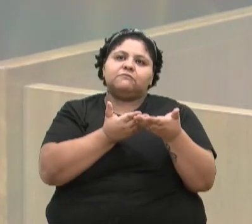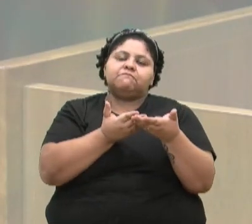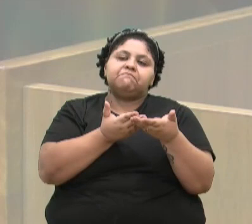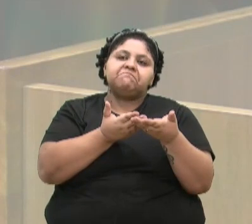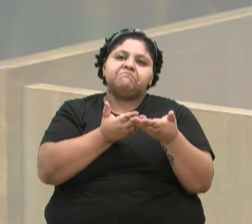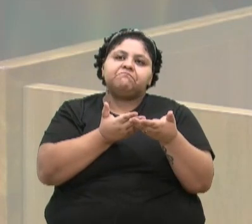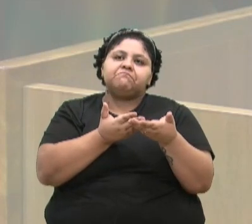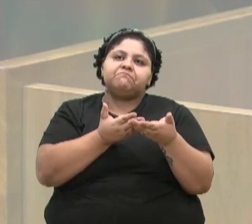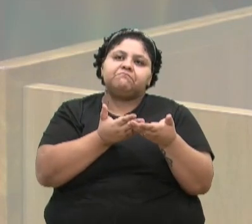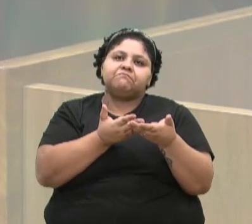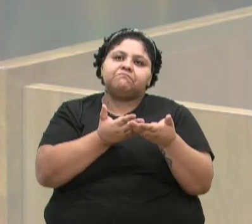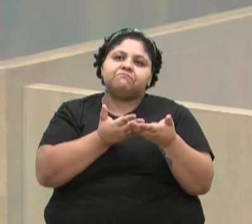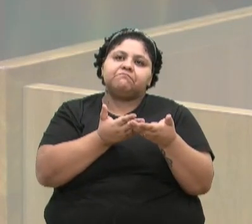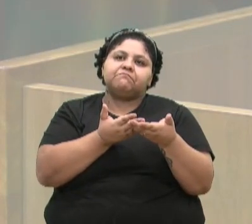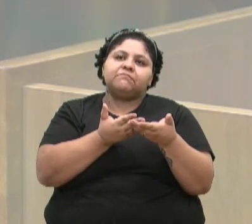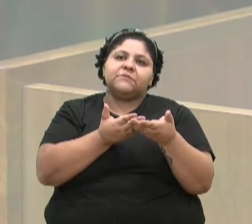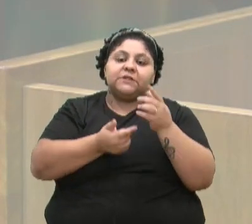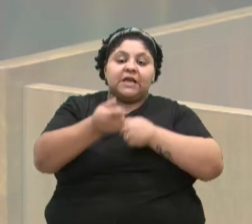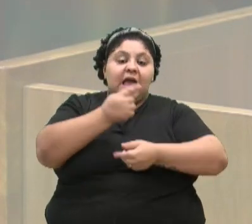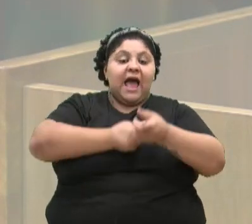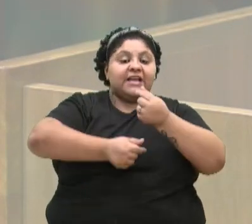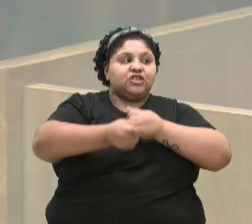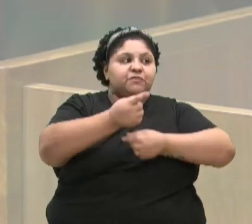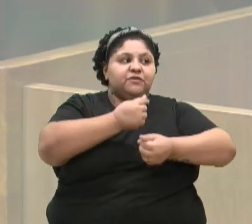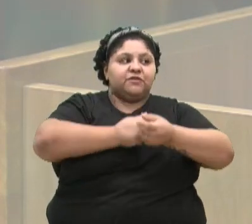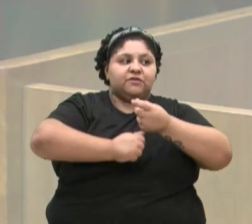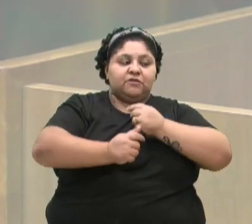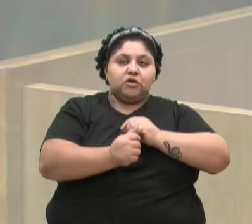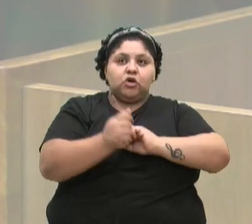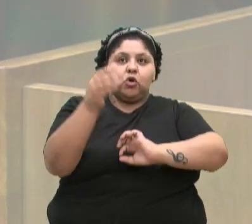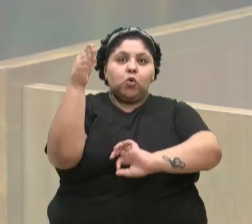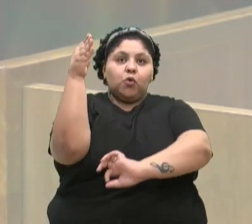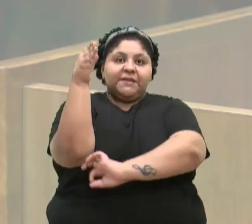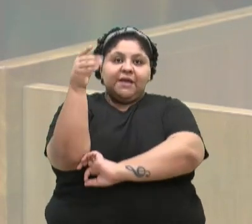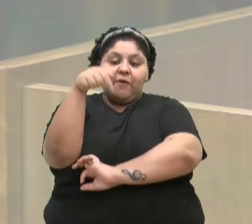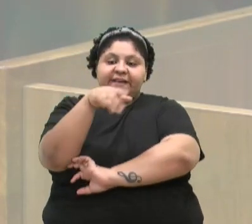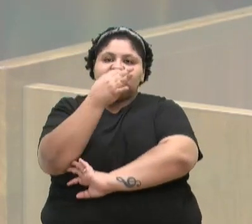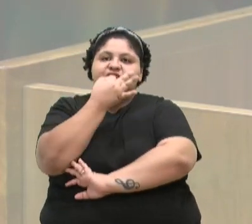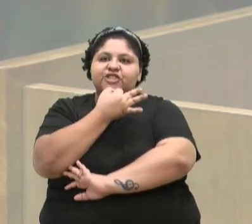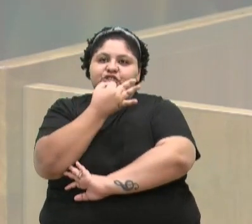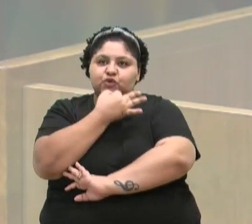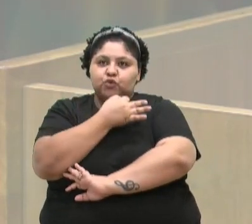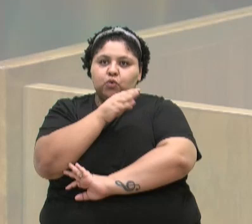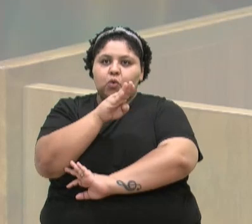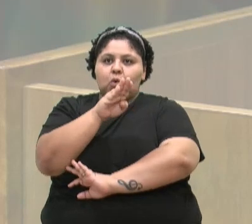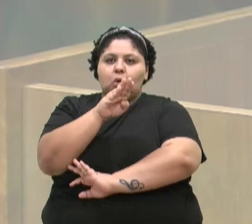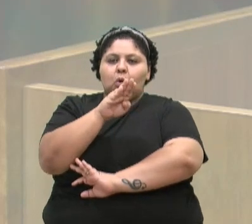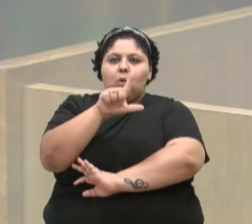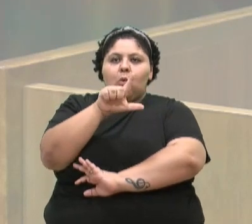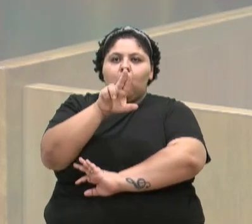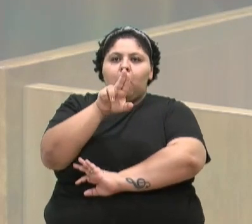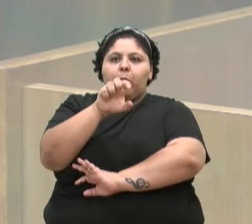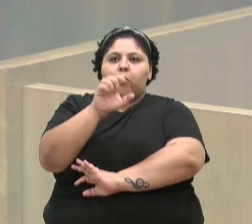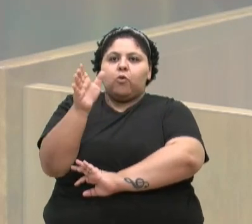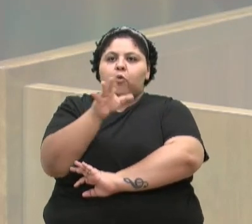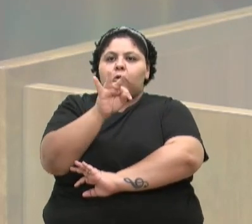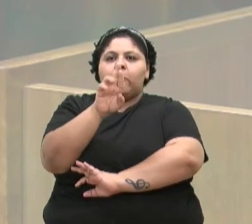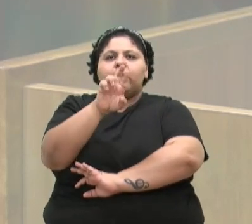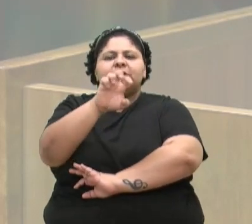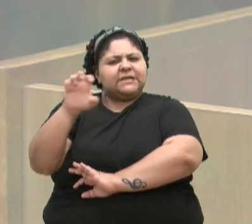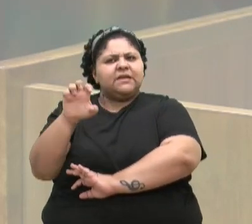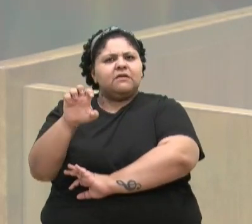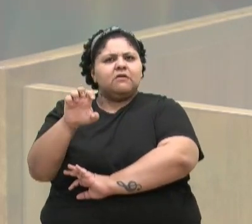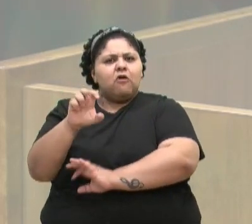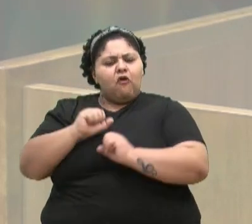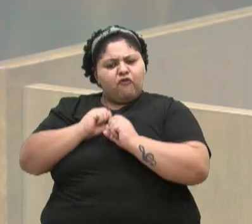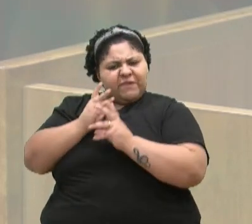para administrar, para gerenciar o Blue Towers Caxias do Sul. Foi um ato de confiança, né, senhor Edson?